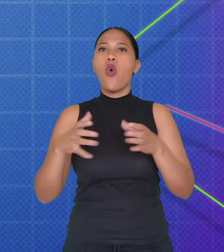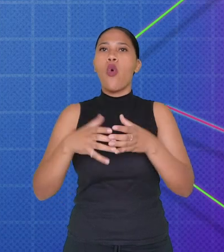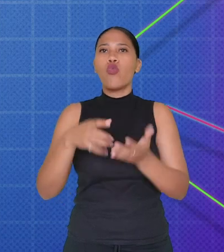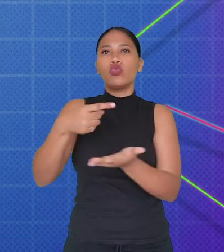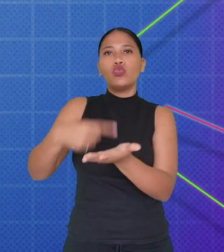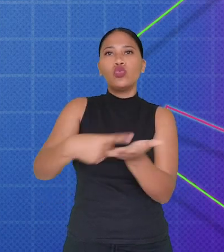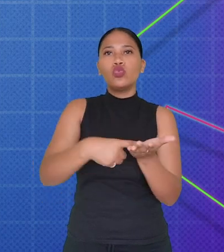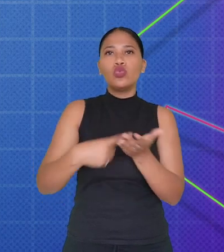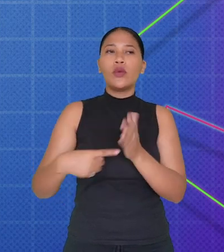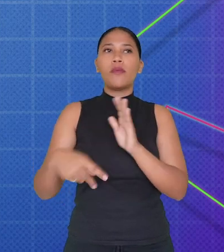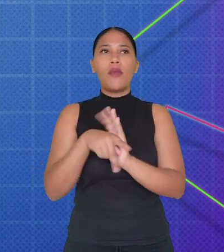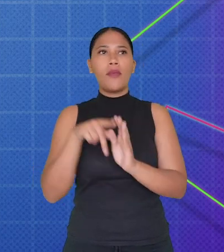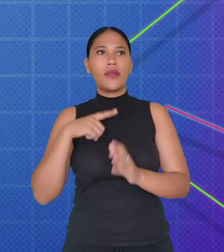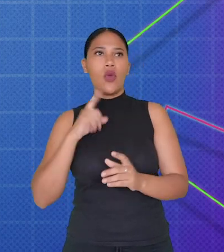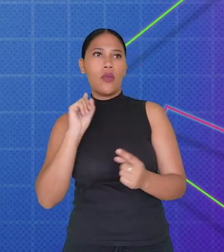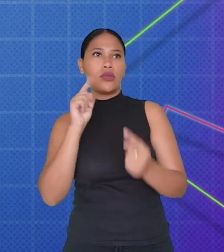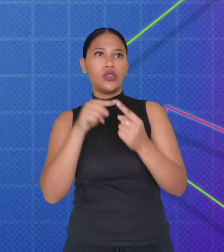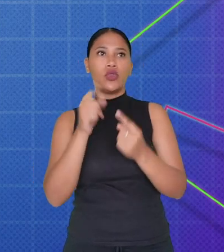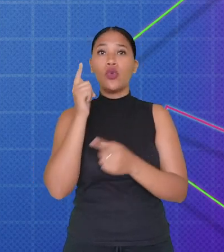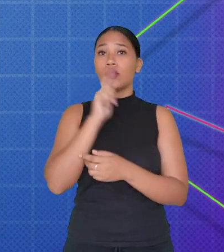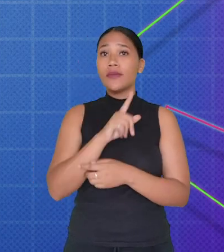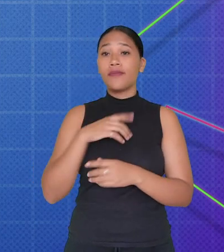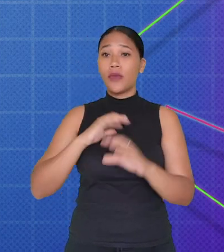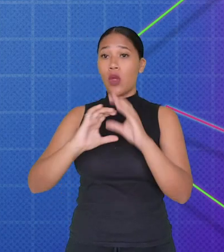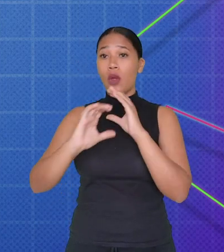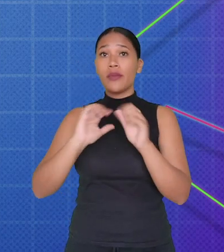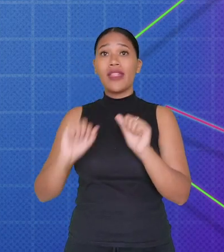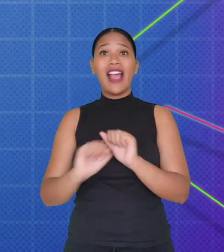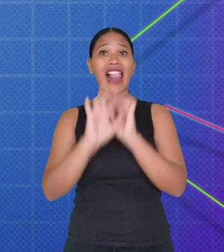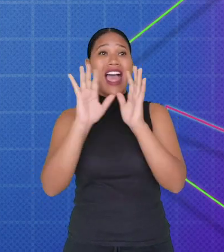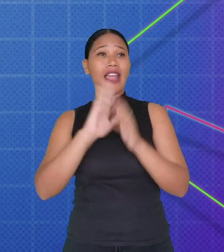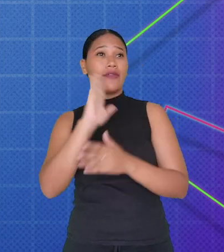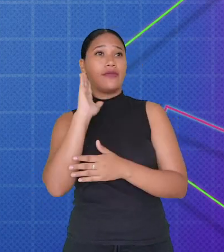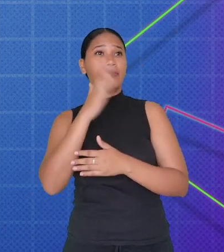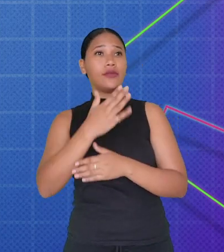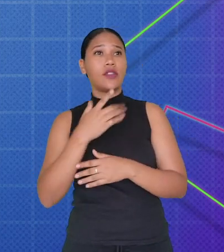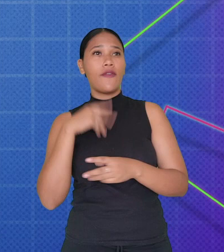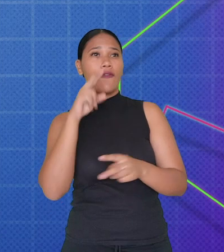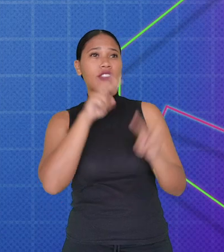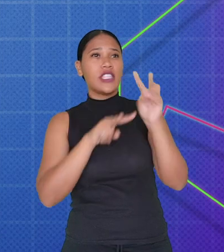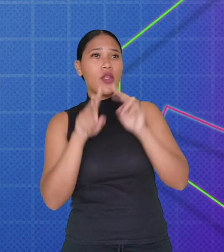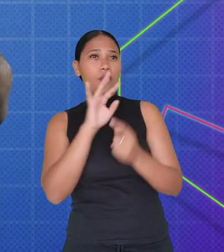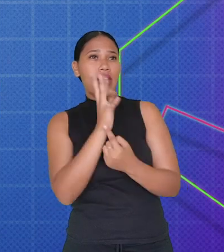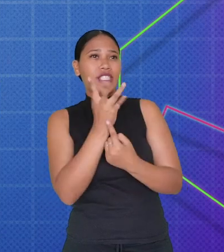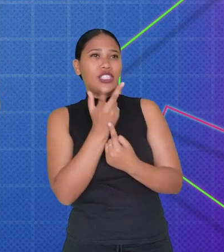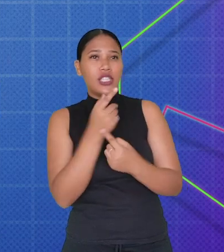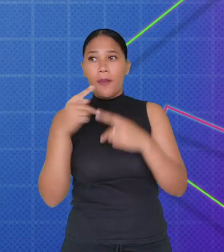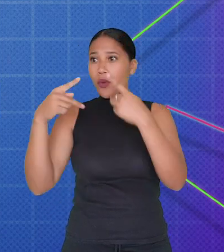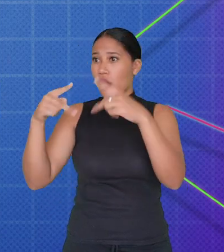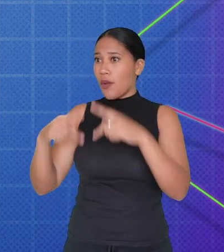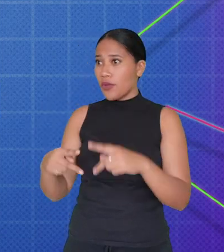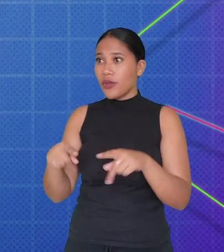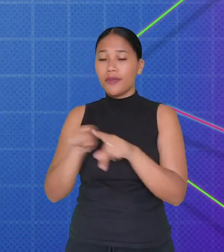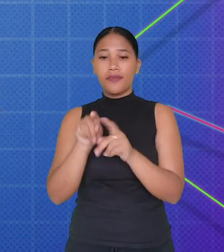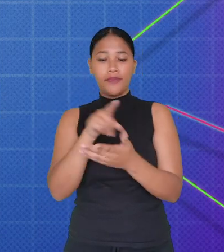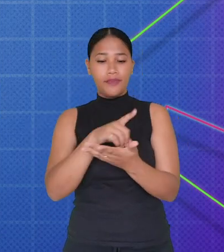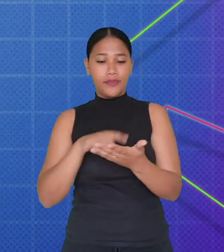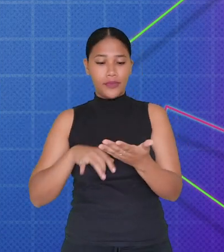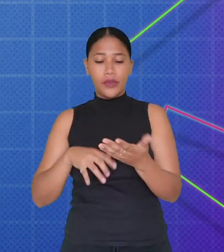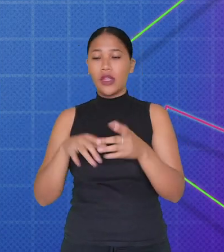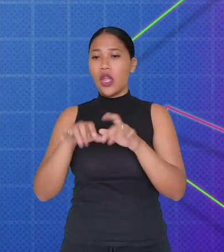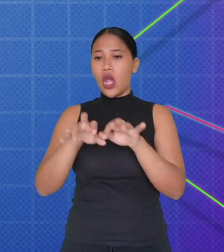trabalhando em conjunto para alcançar esse objetivo isso envolve a comunicação Clare e eficiente de sua visão para os artistas programadores